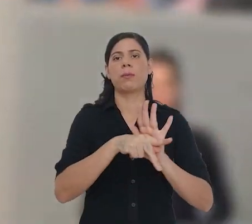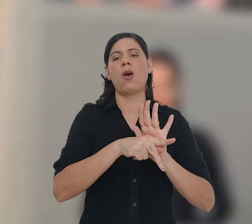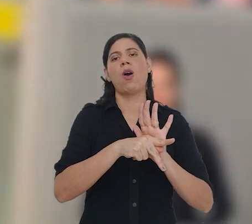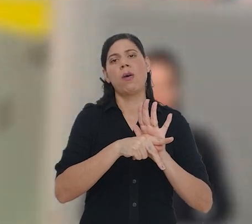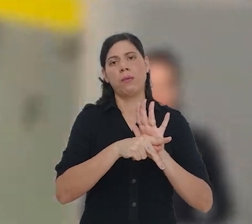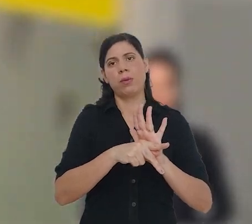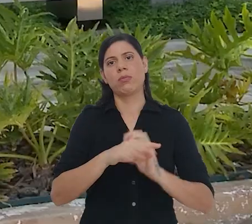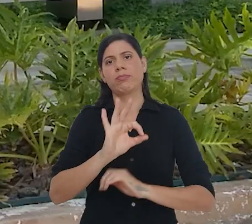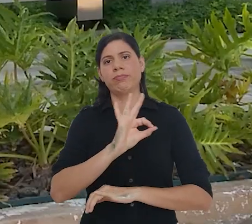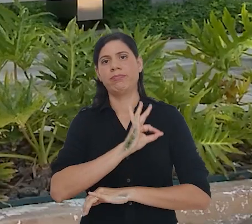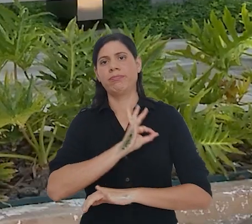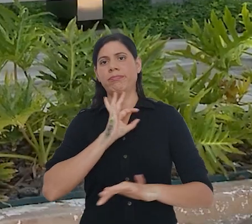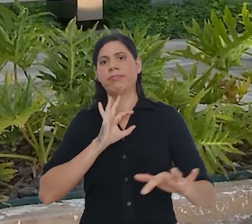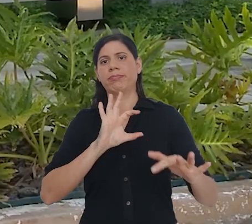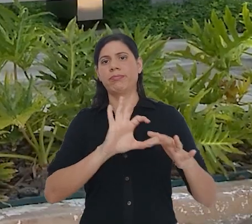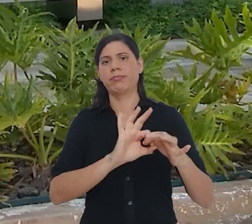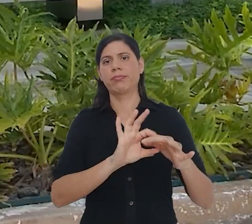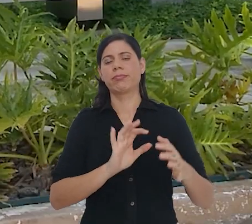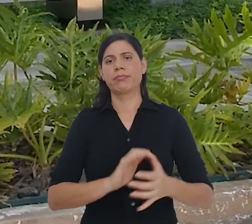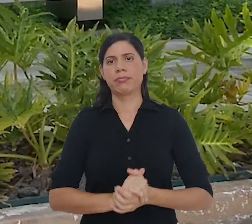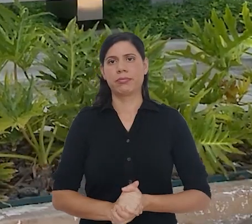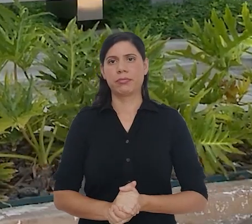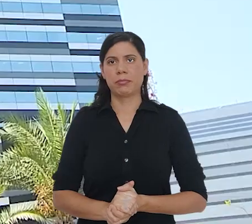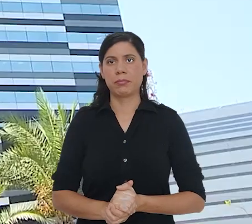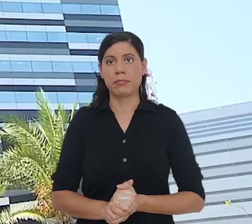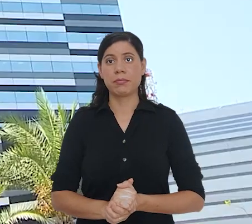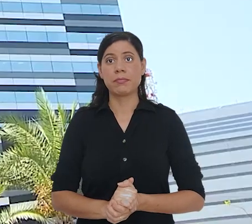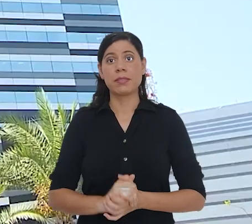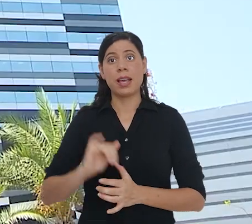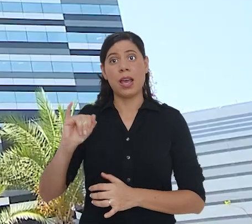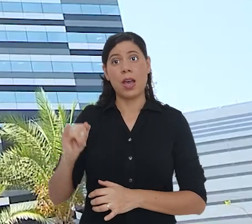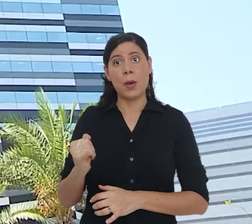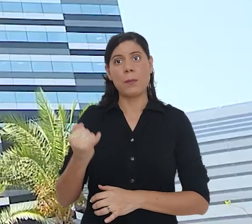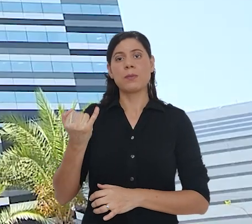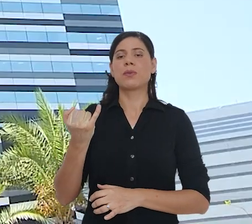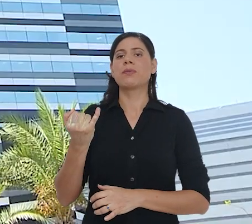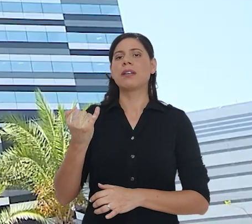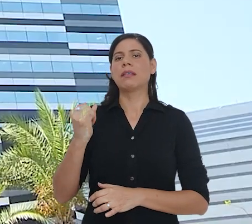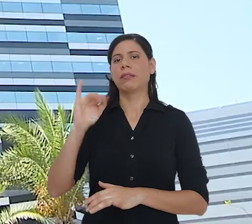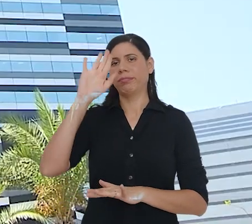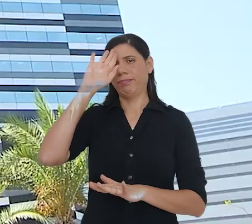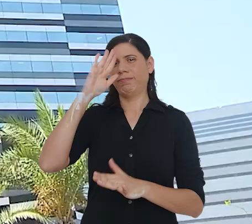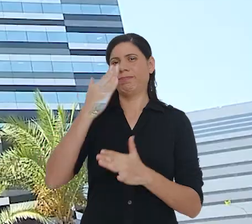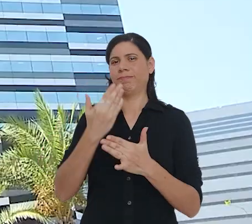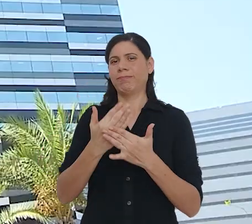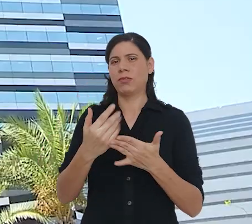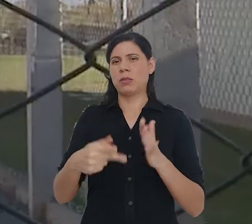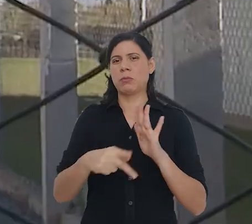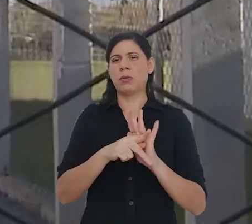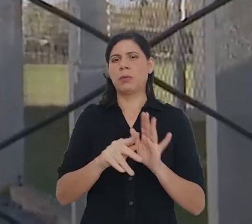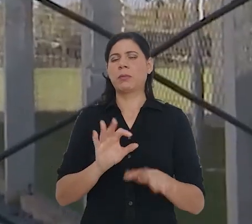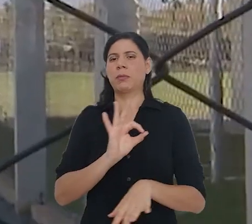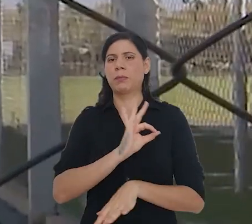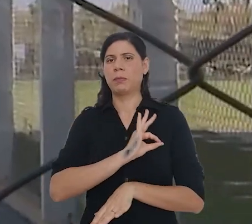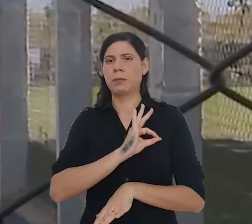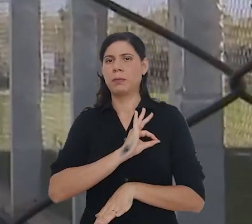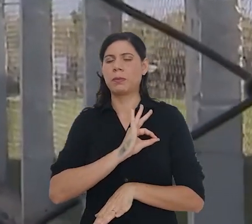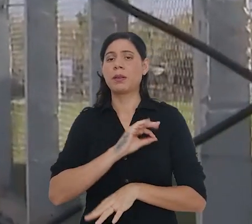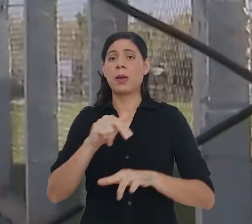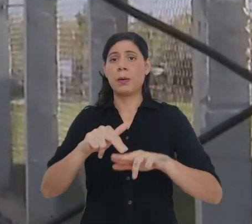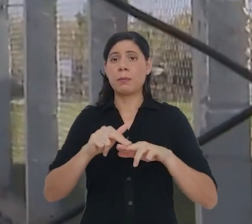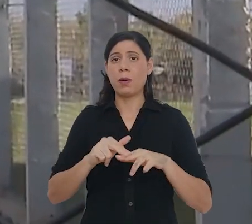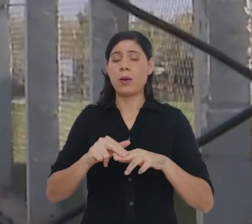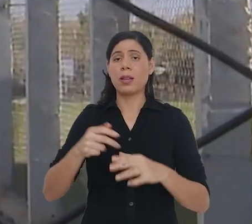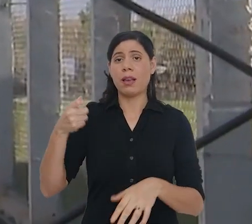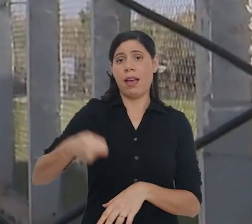agente oficial vinculado à Polícia Federal, aproveitando-se da confiabilidade da instituição, devendo a